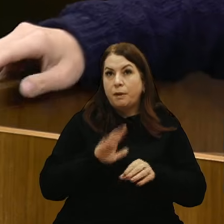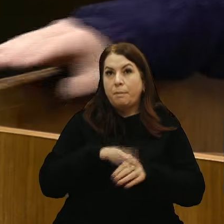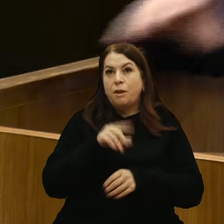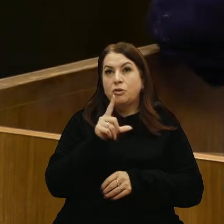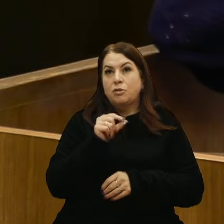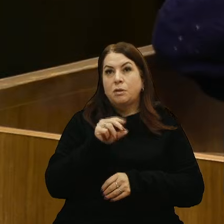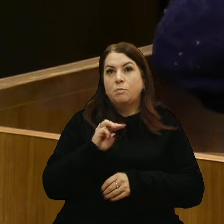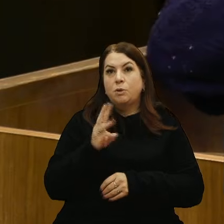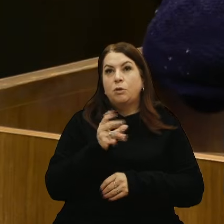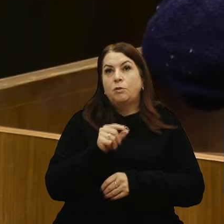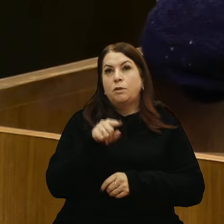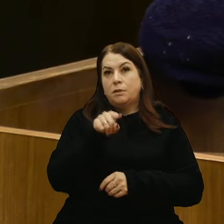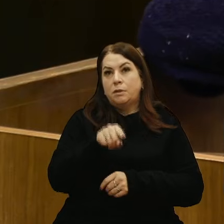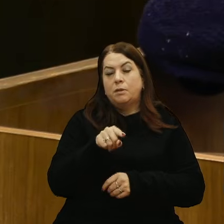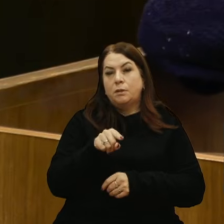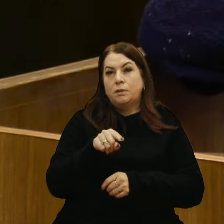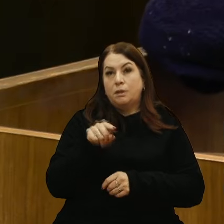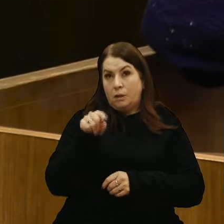Codeca.